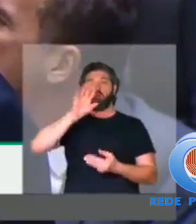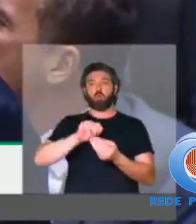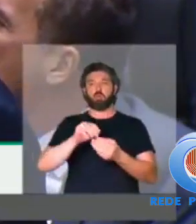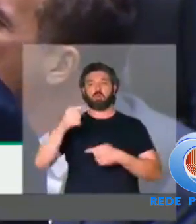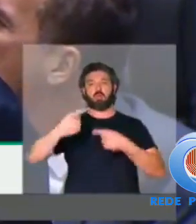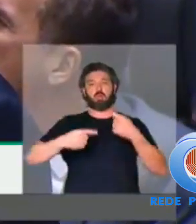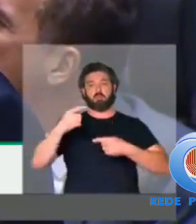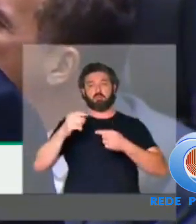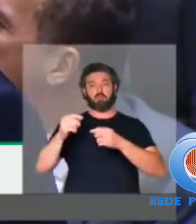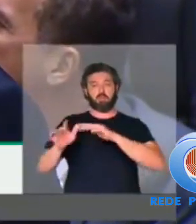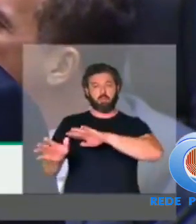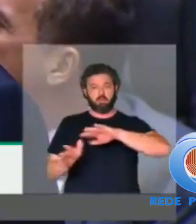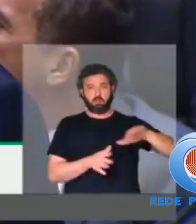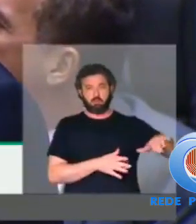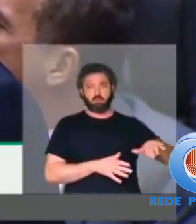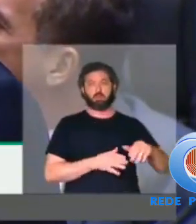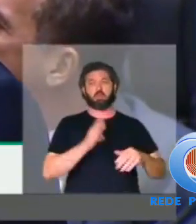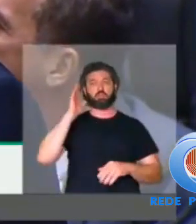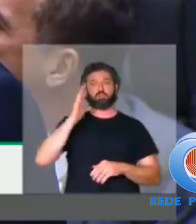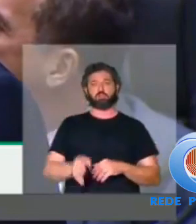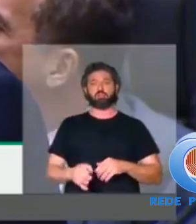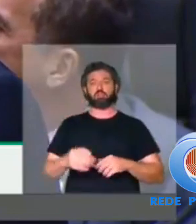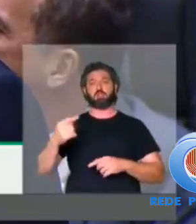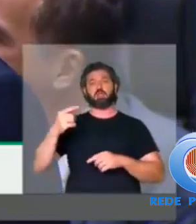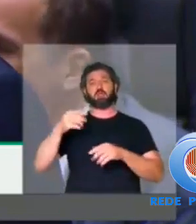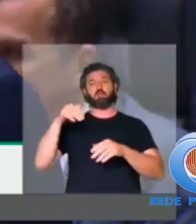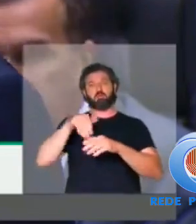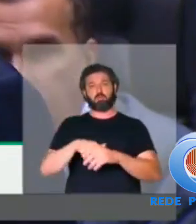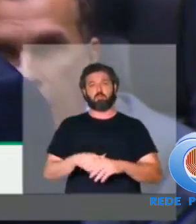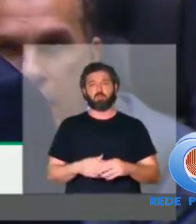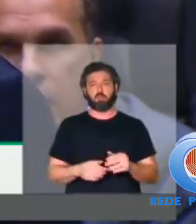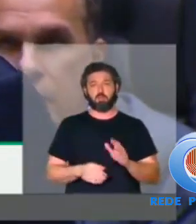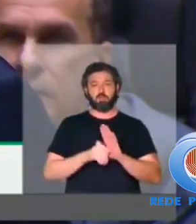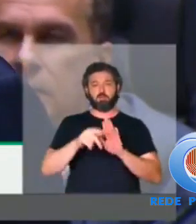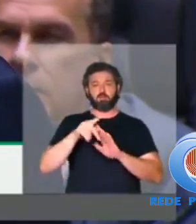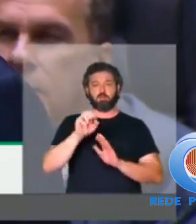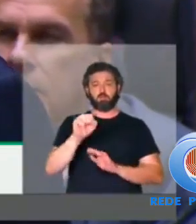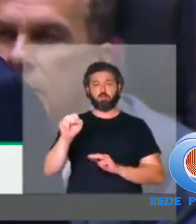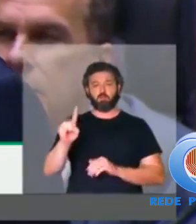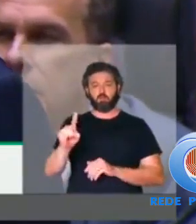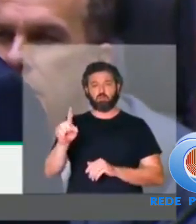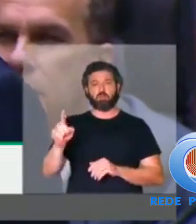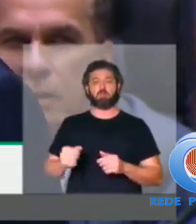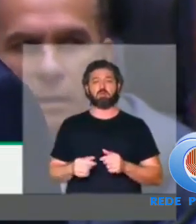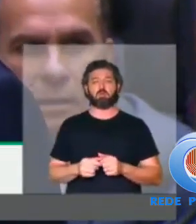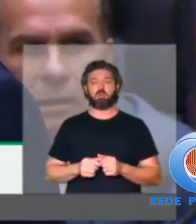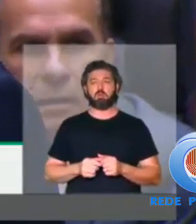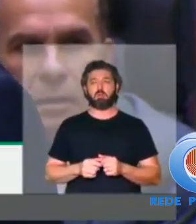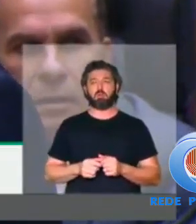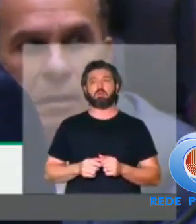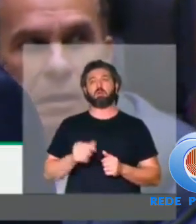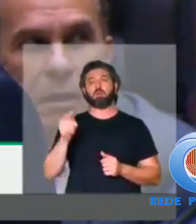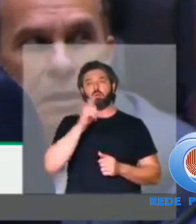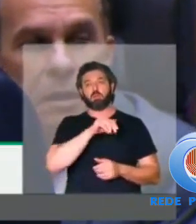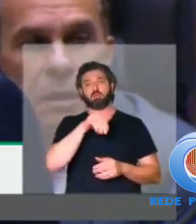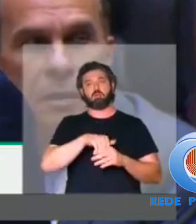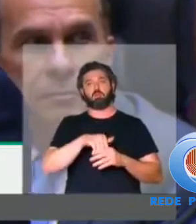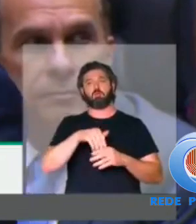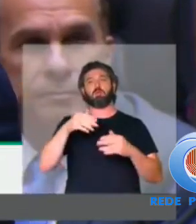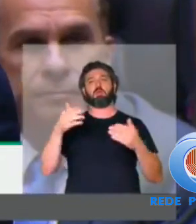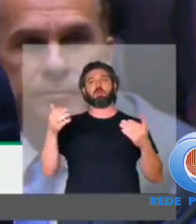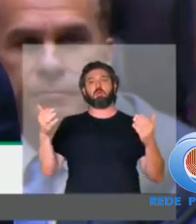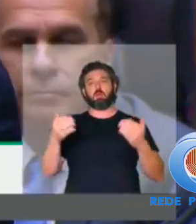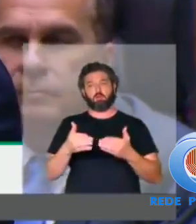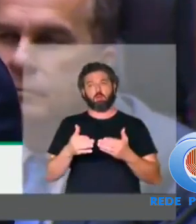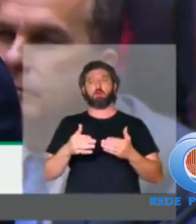conclusão do debate e do encerramento da discussão, para que a medida provisória 881 possa vir à